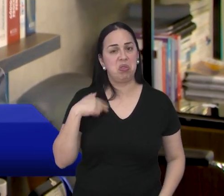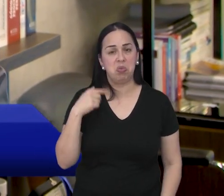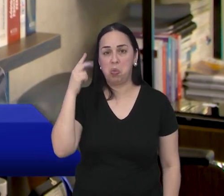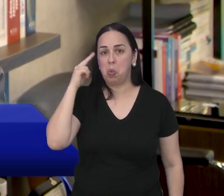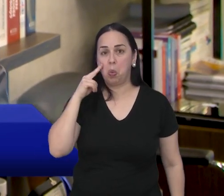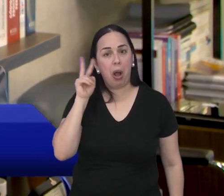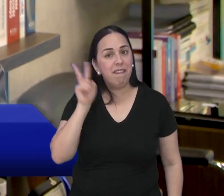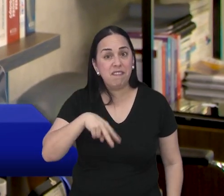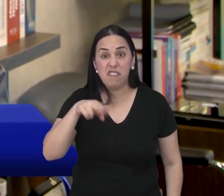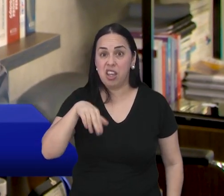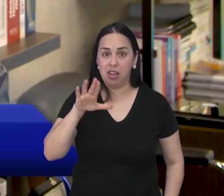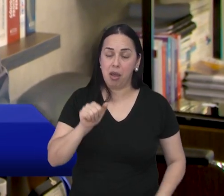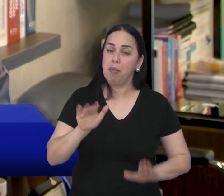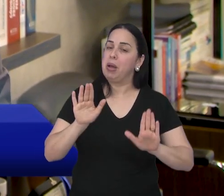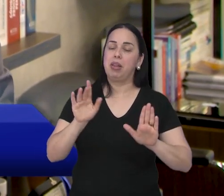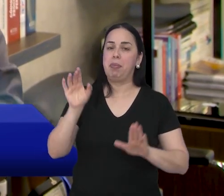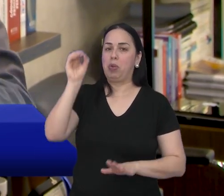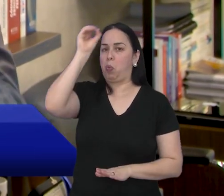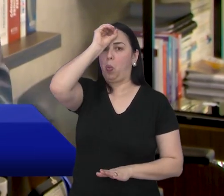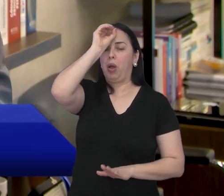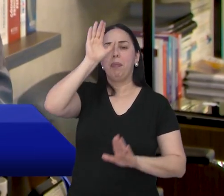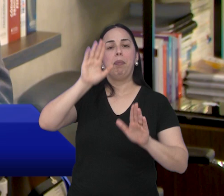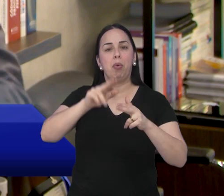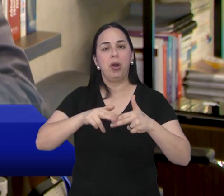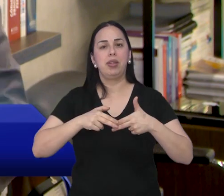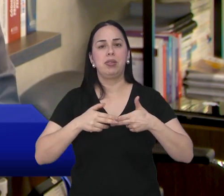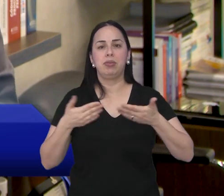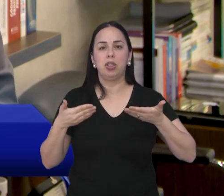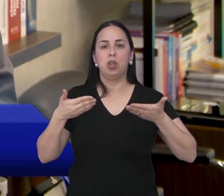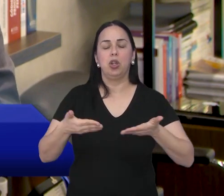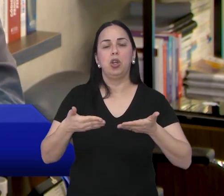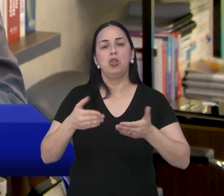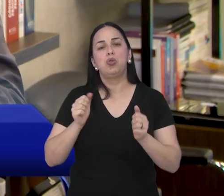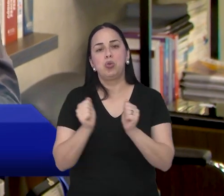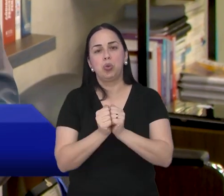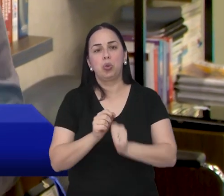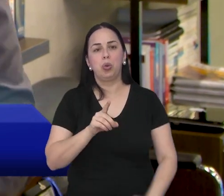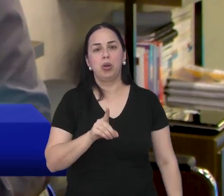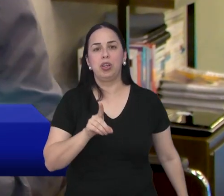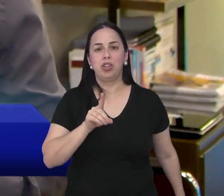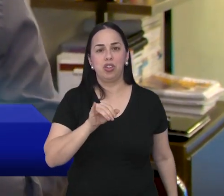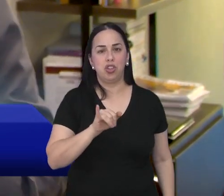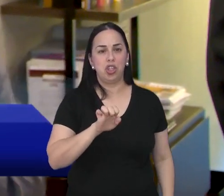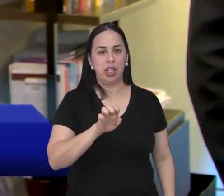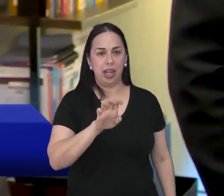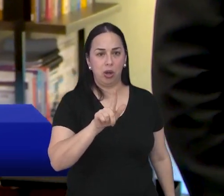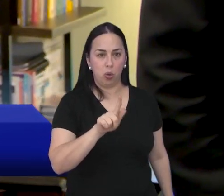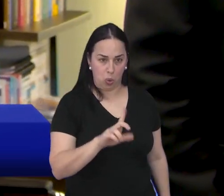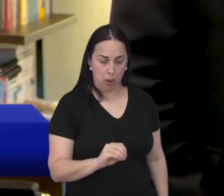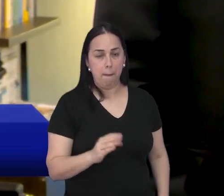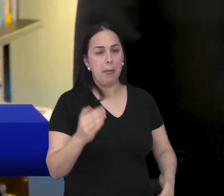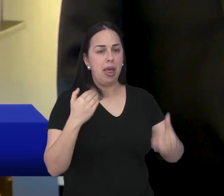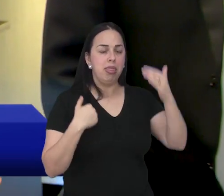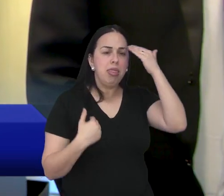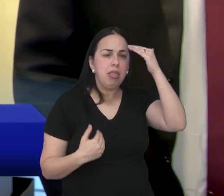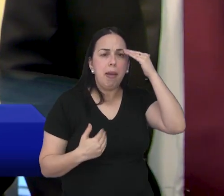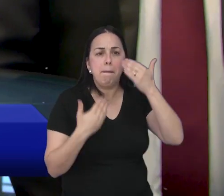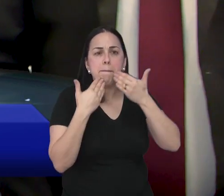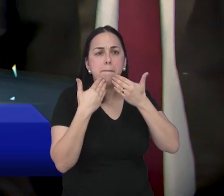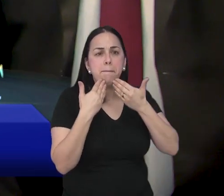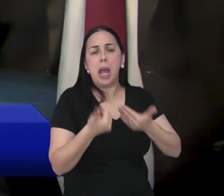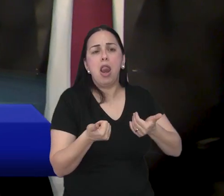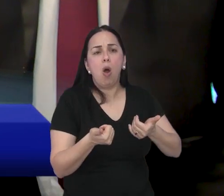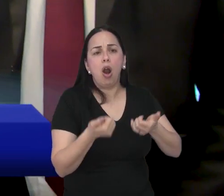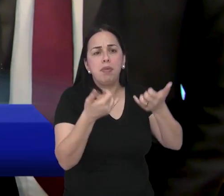que eu não entendo muito a respeito disso e é justamente por isso que a gente está aqui com o Diego Rocha para entender um pouco melhor a